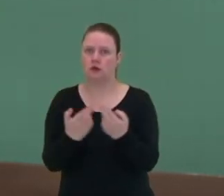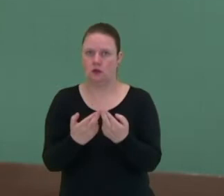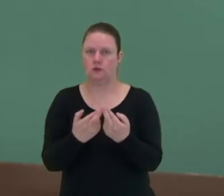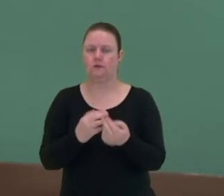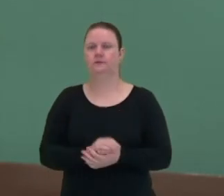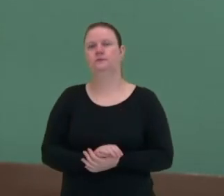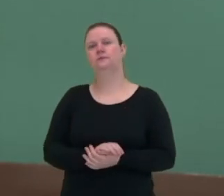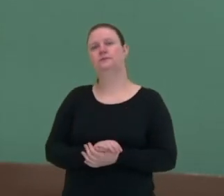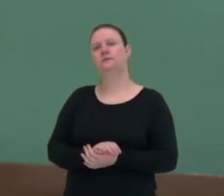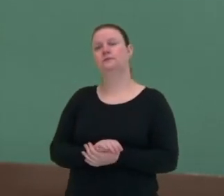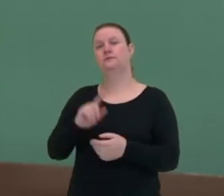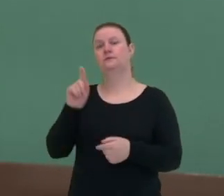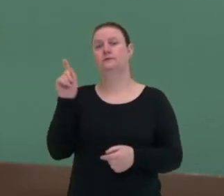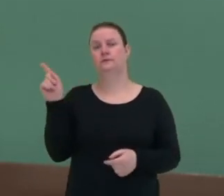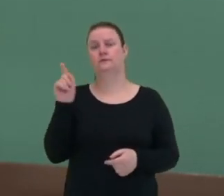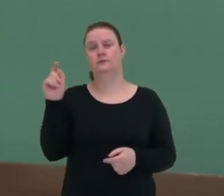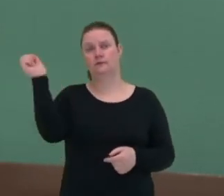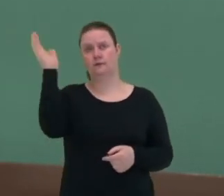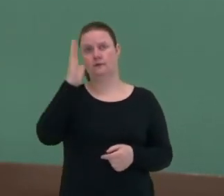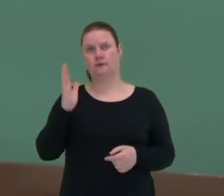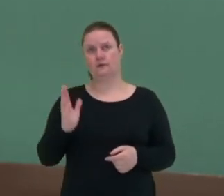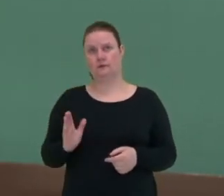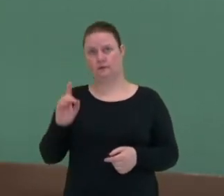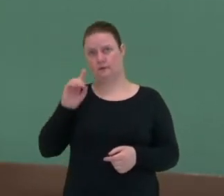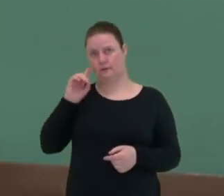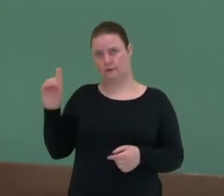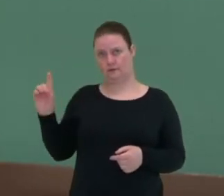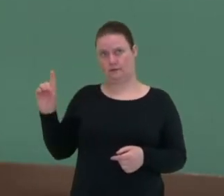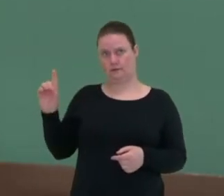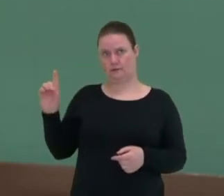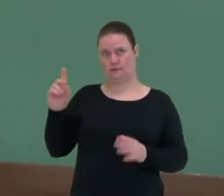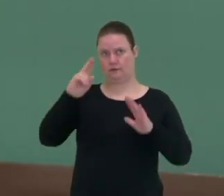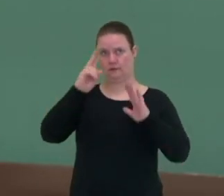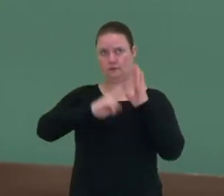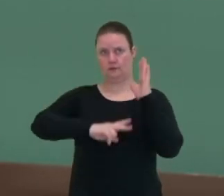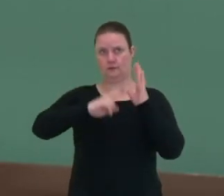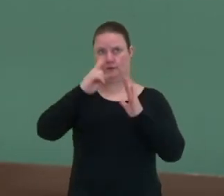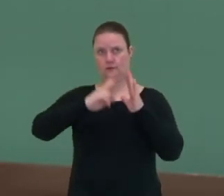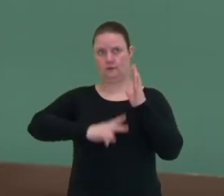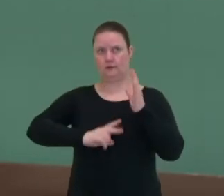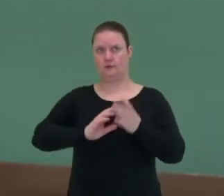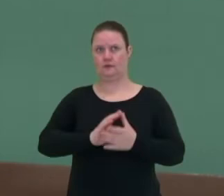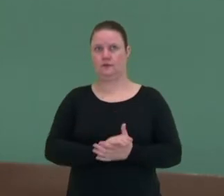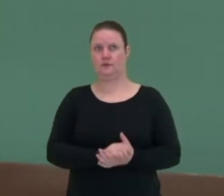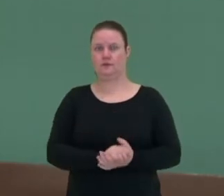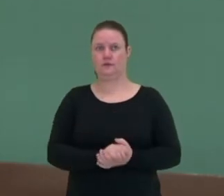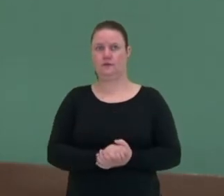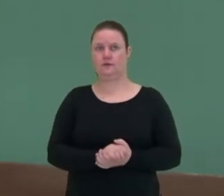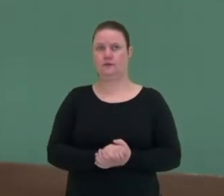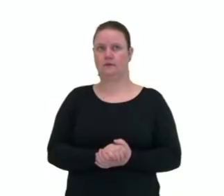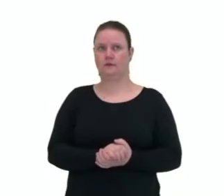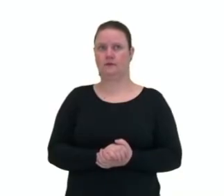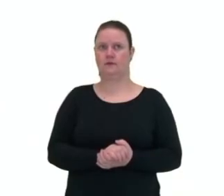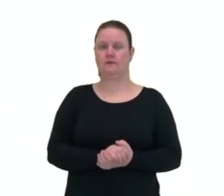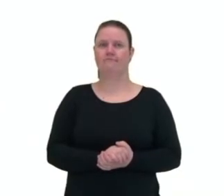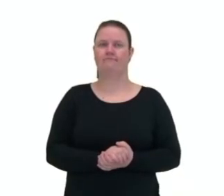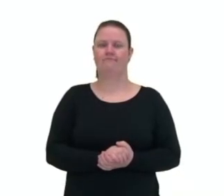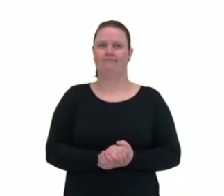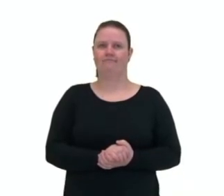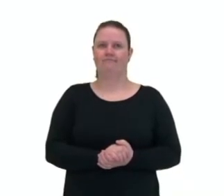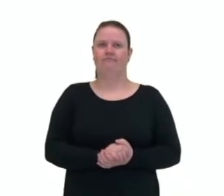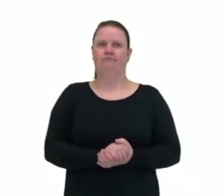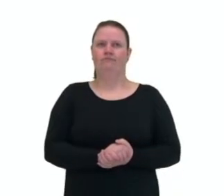tribos indígenas brasileiras, o arco é feito do caule de uma palmeira chamada tucum, de cor escura,